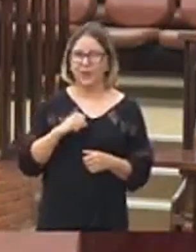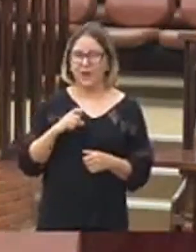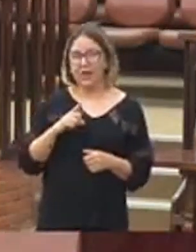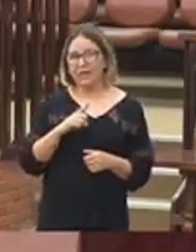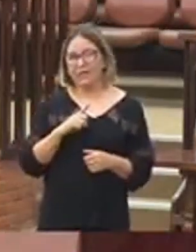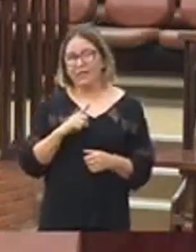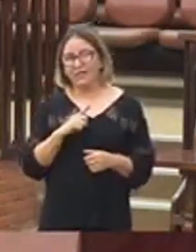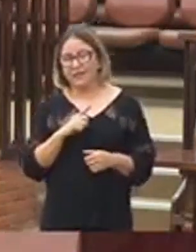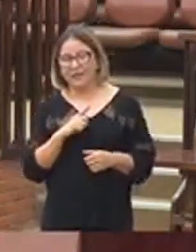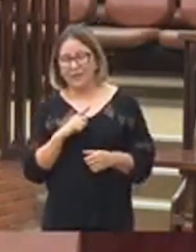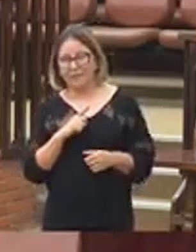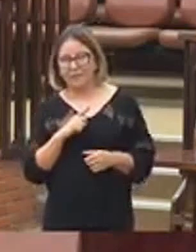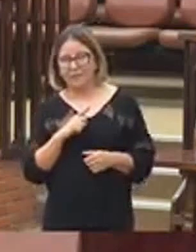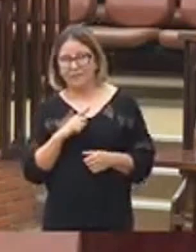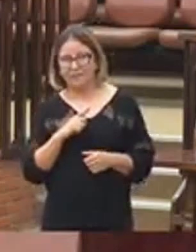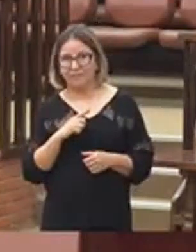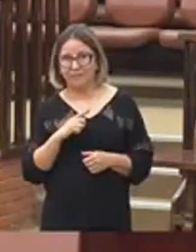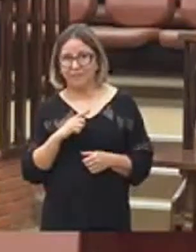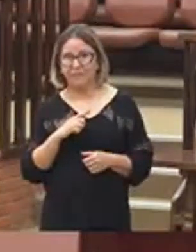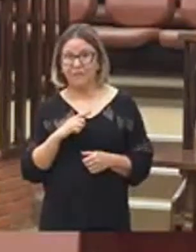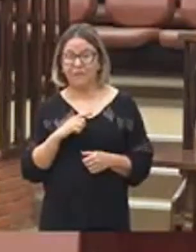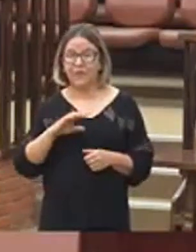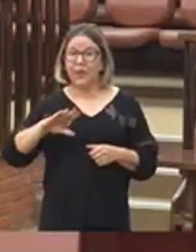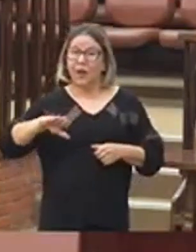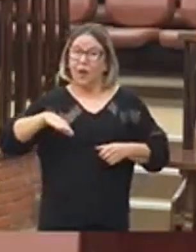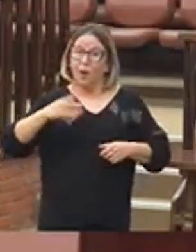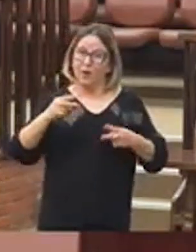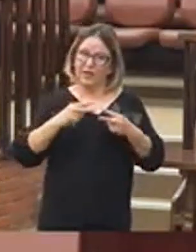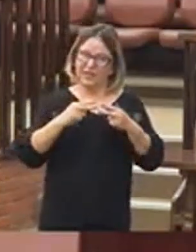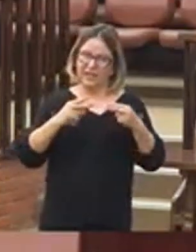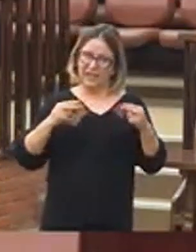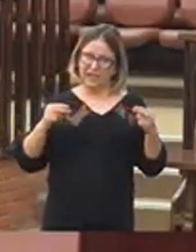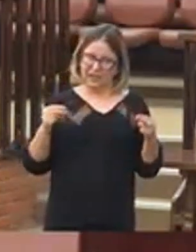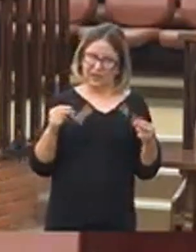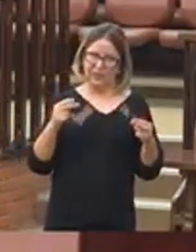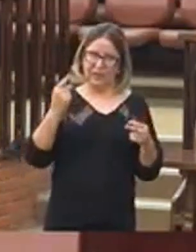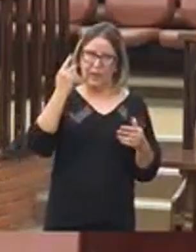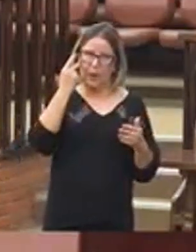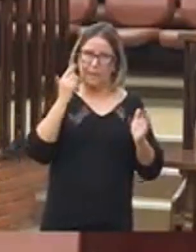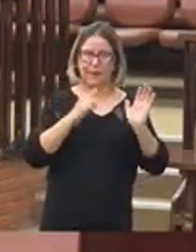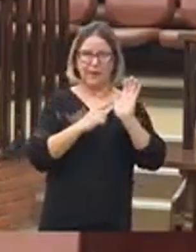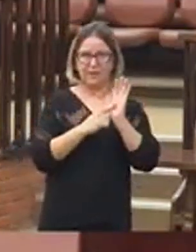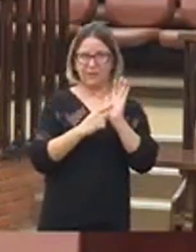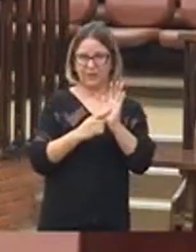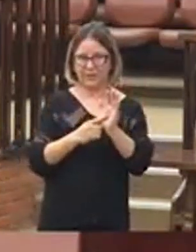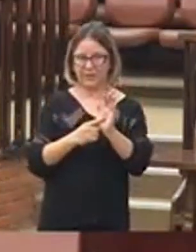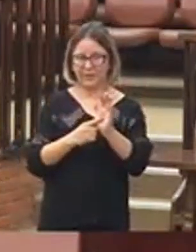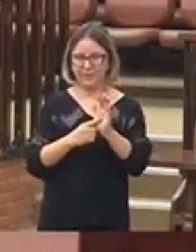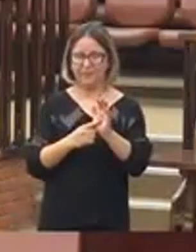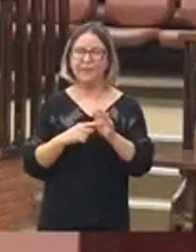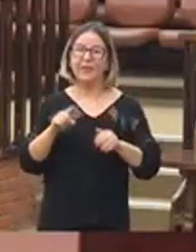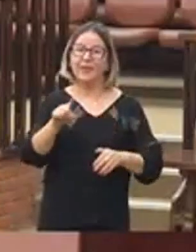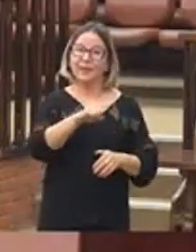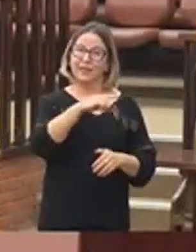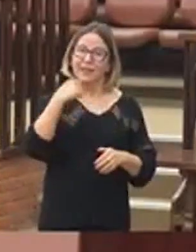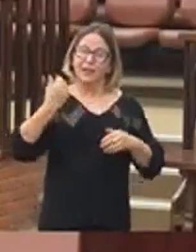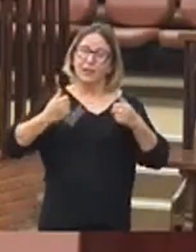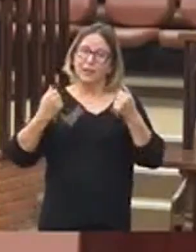outras questões que estão aí, e nós precisamos ganhar uma dimensão